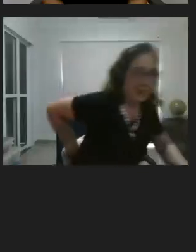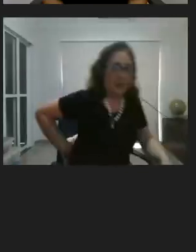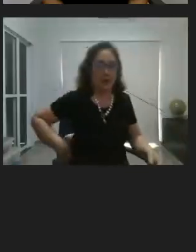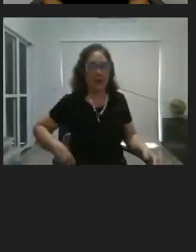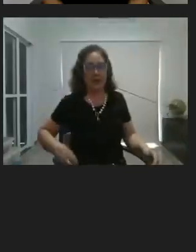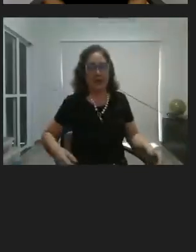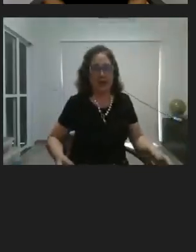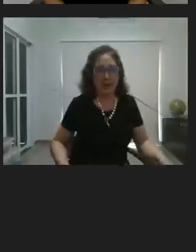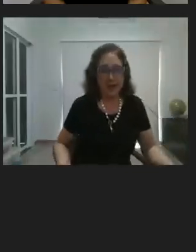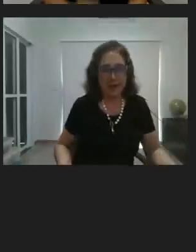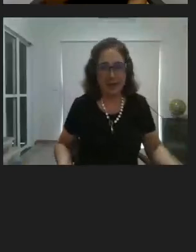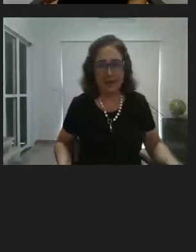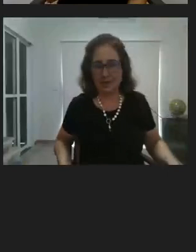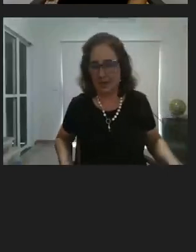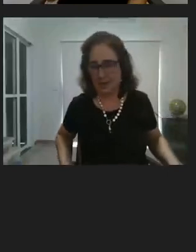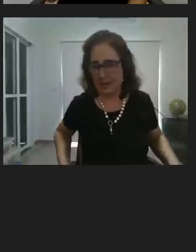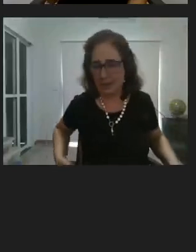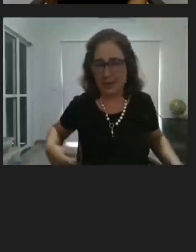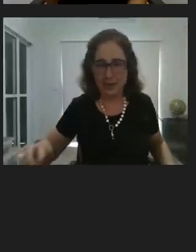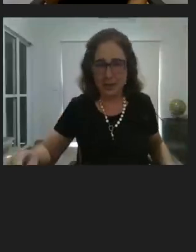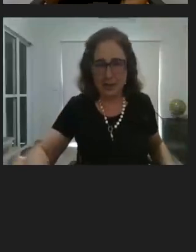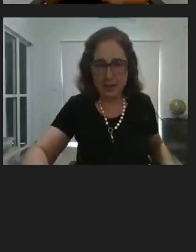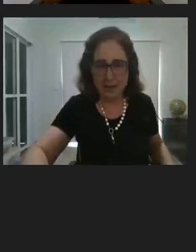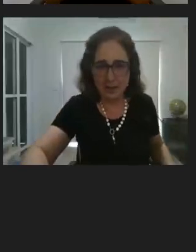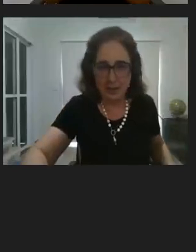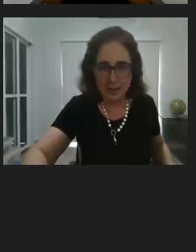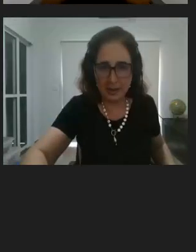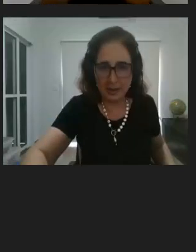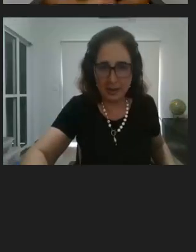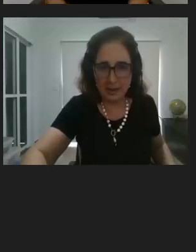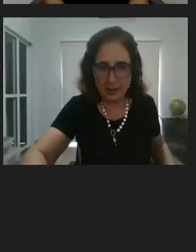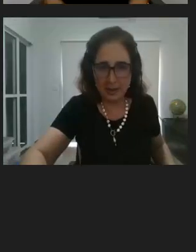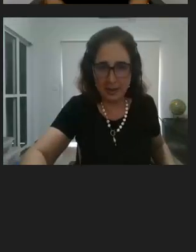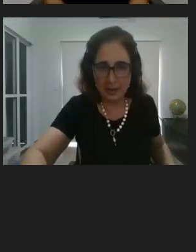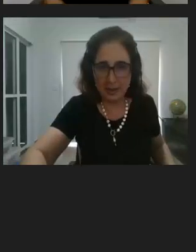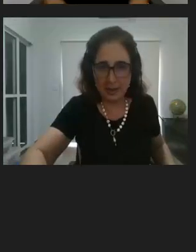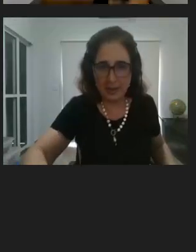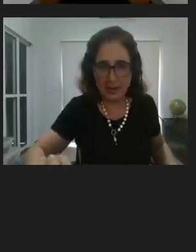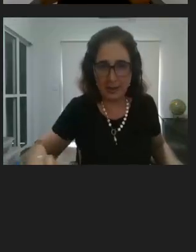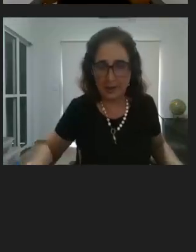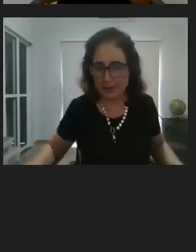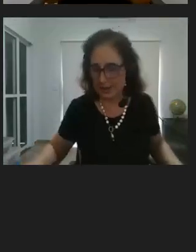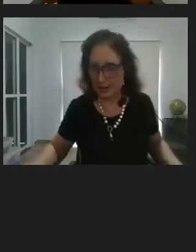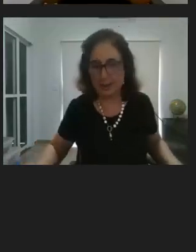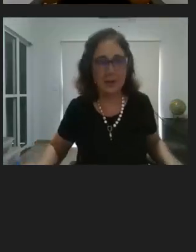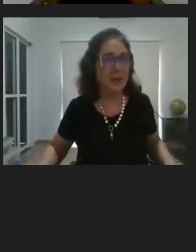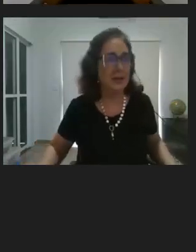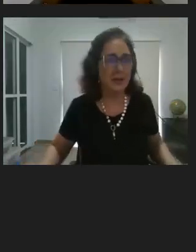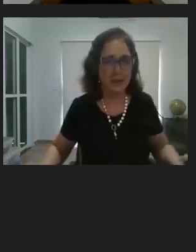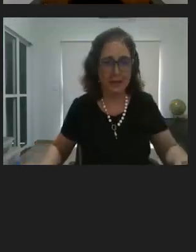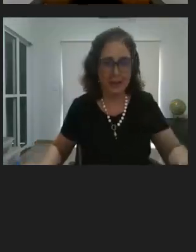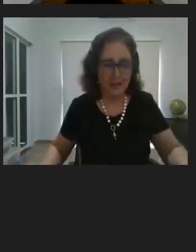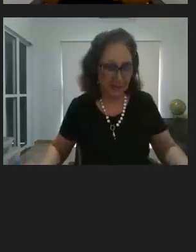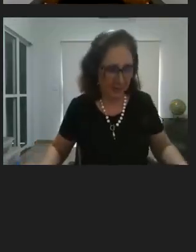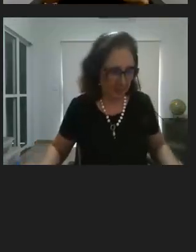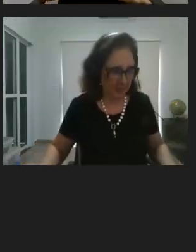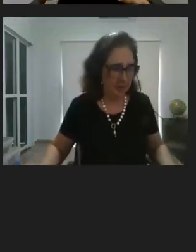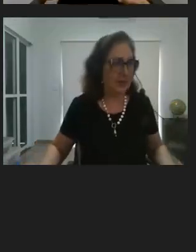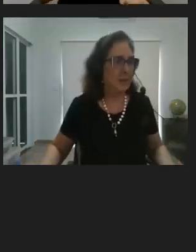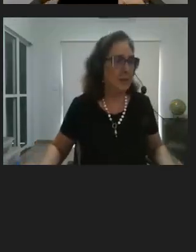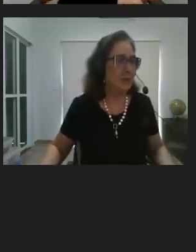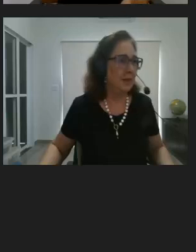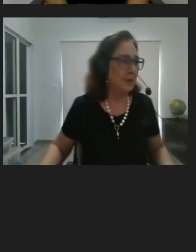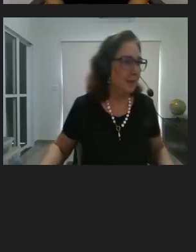Pessoal, só um minutinho. Probleminhas técnicos, as coisas ao vivo.